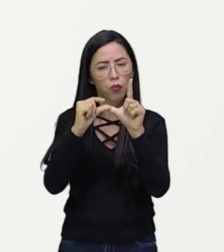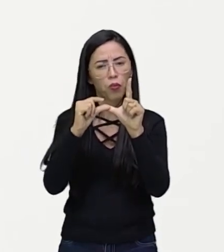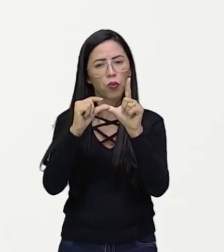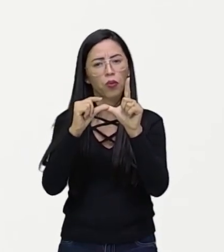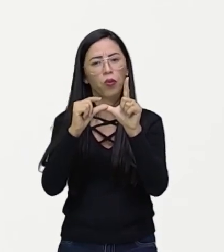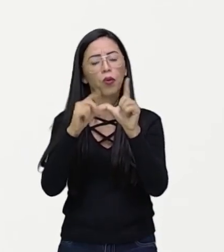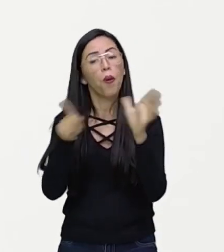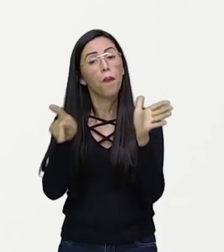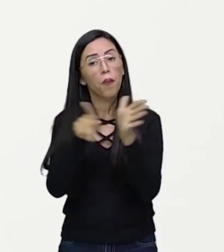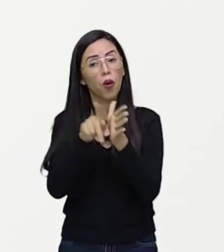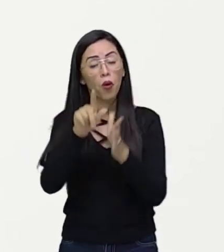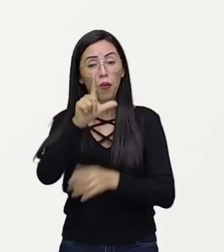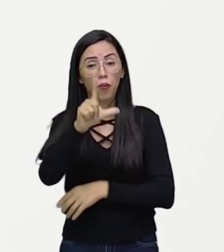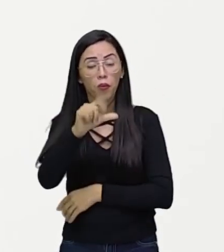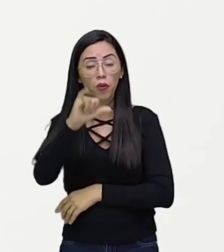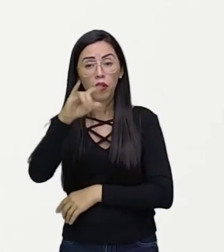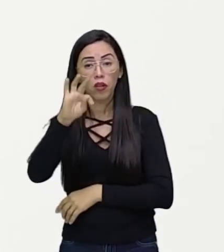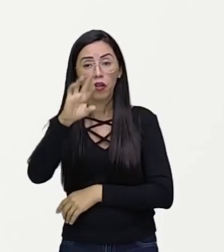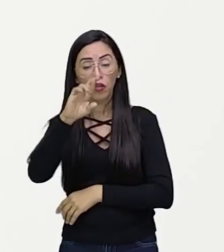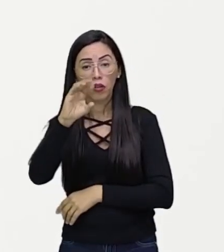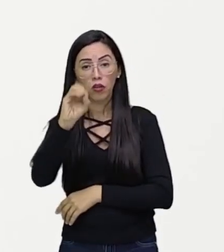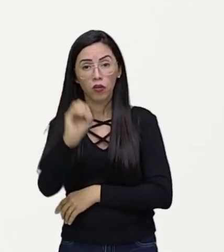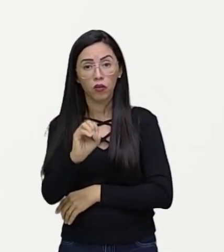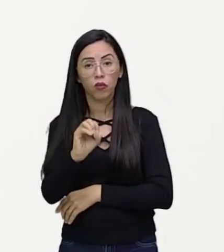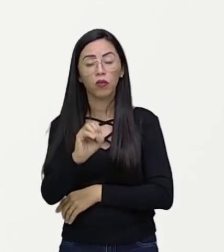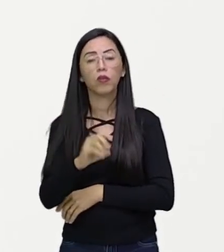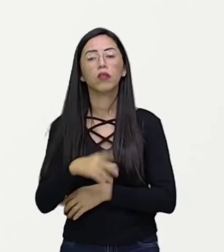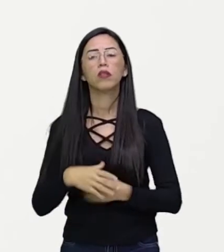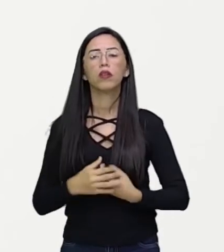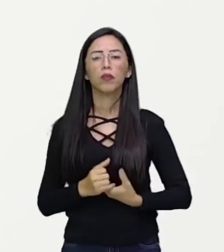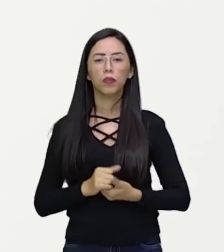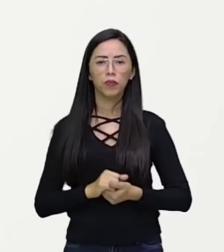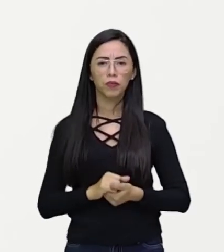10 vezes. E que em tudo isso aqui,